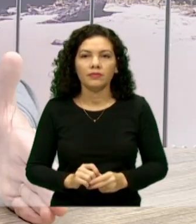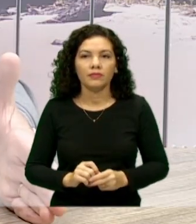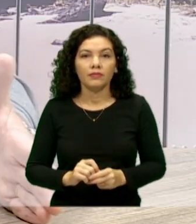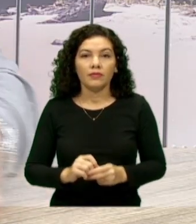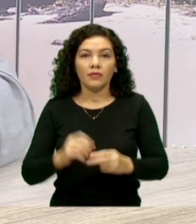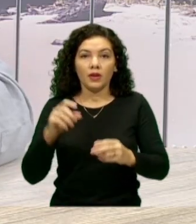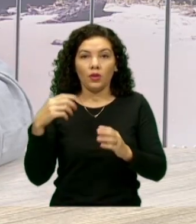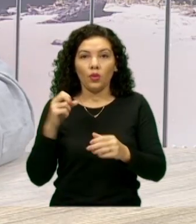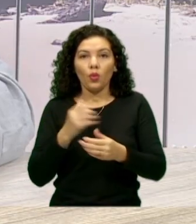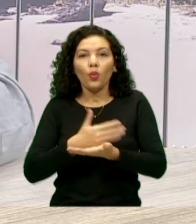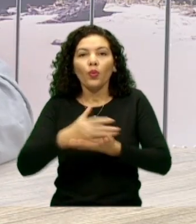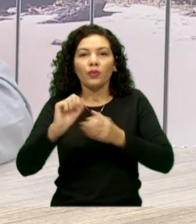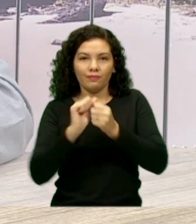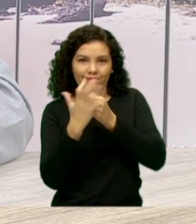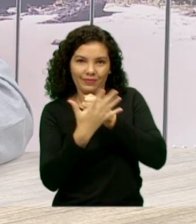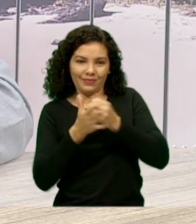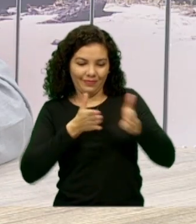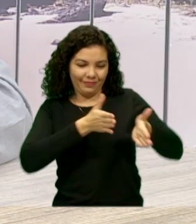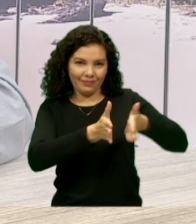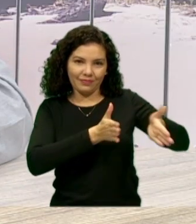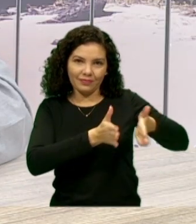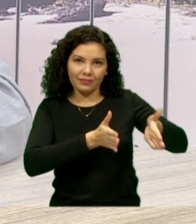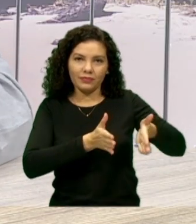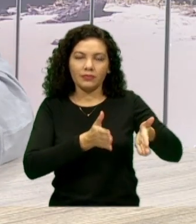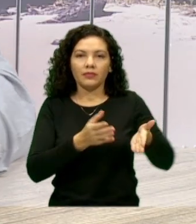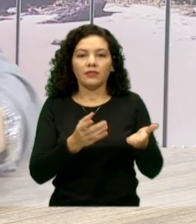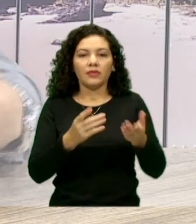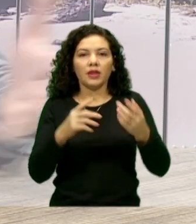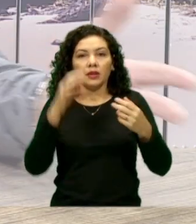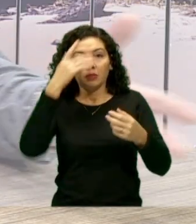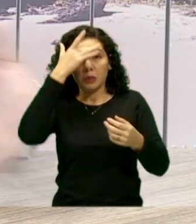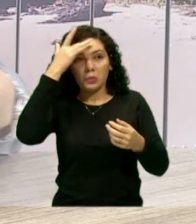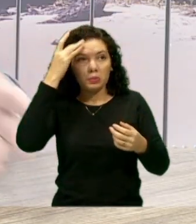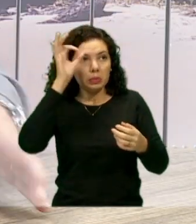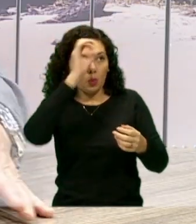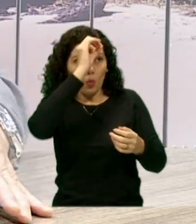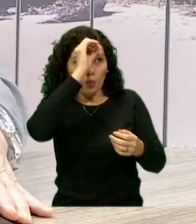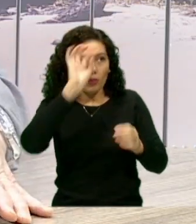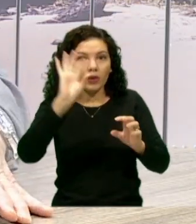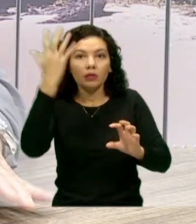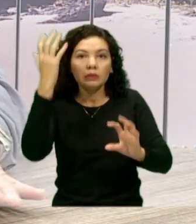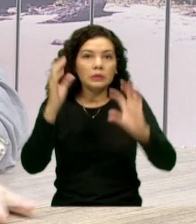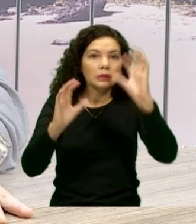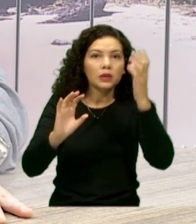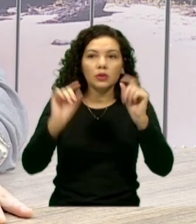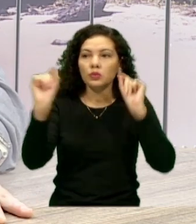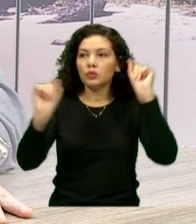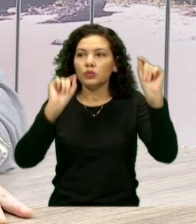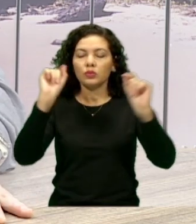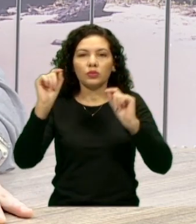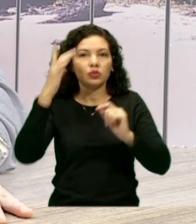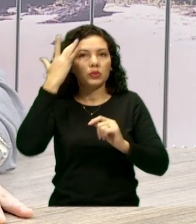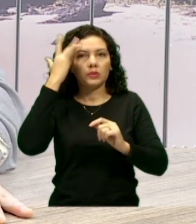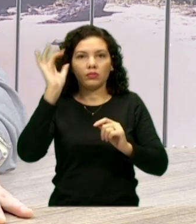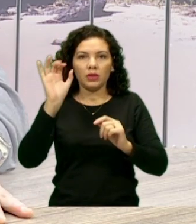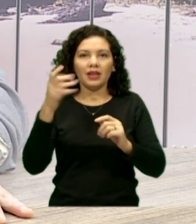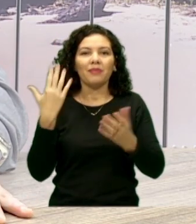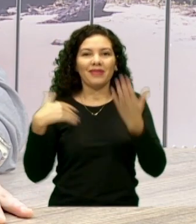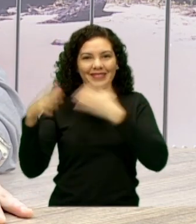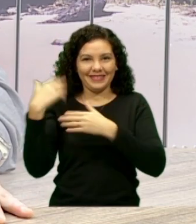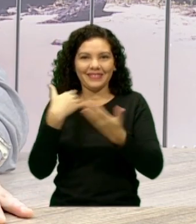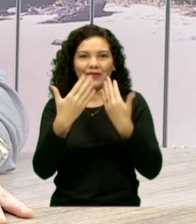Quando entrou a pandemia, e ninguém sabia direito o que ia acontecer, nós até já conversamos aqui com você nesse